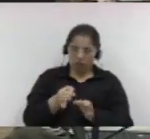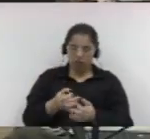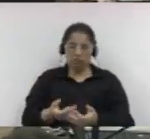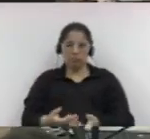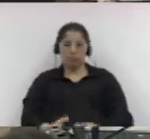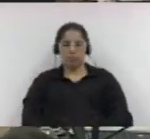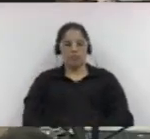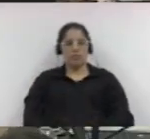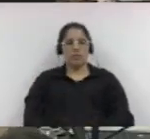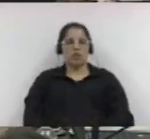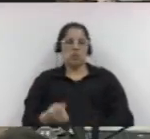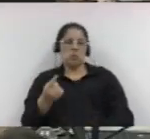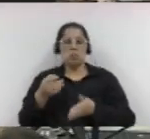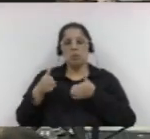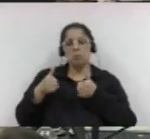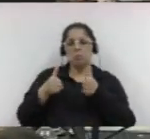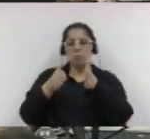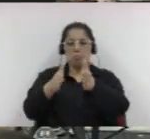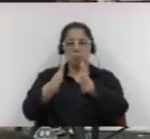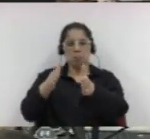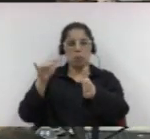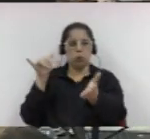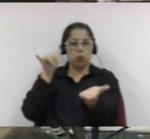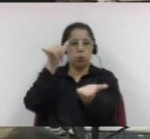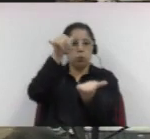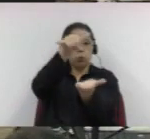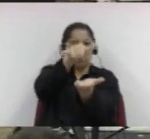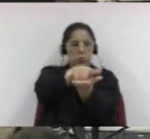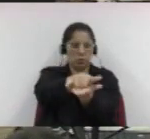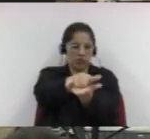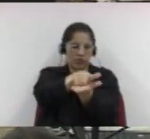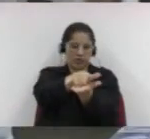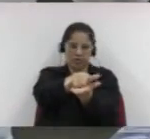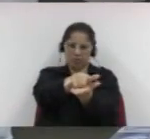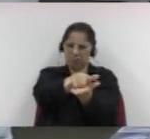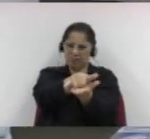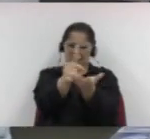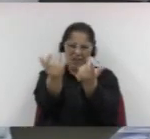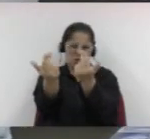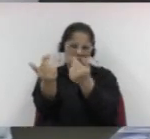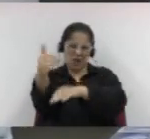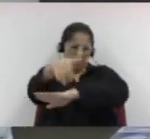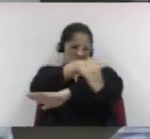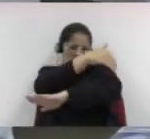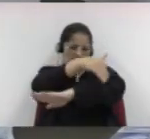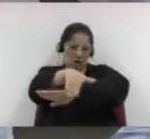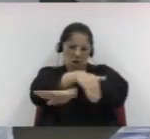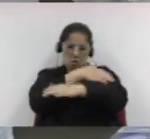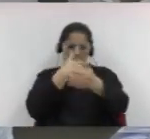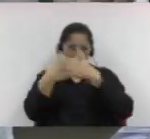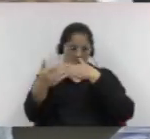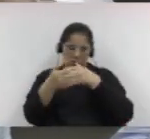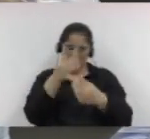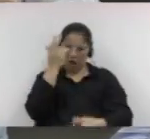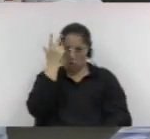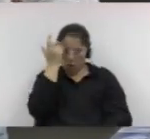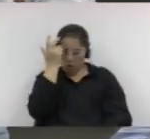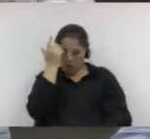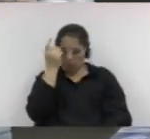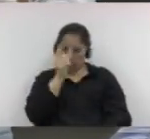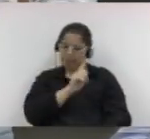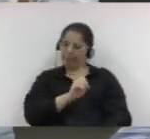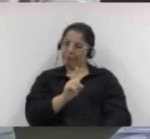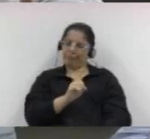Uma pista de aeroporto para terra, para uma aeronave não é como um asfalto comum. Obviamente tem